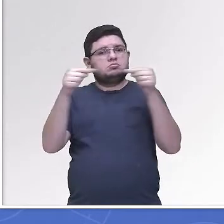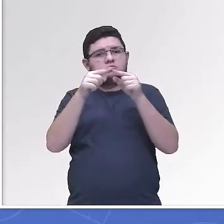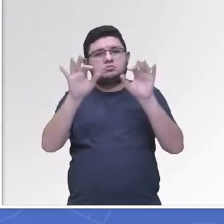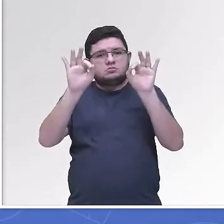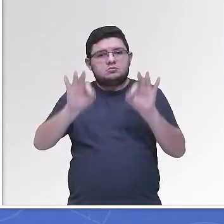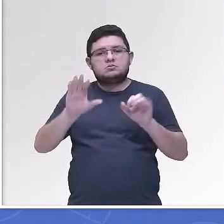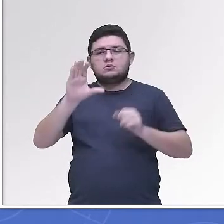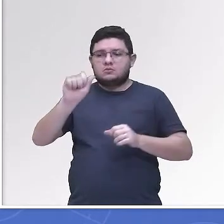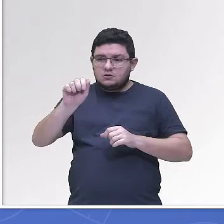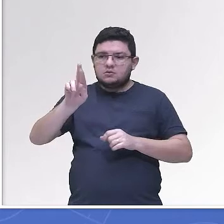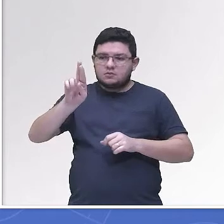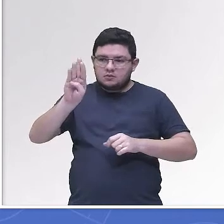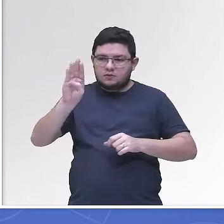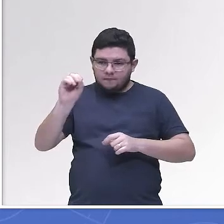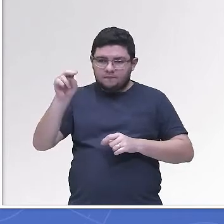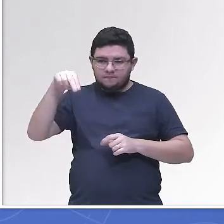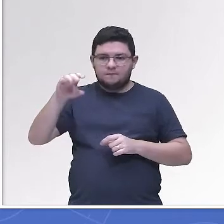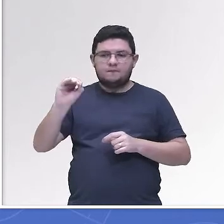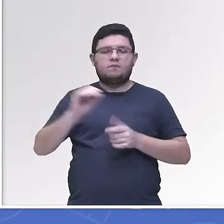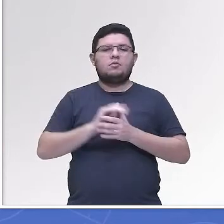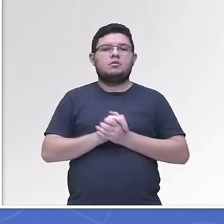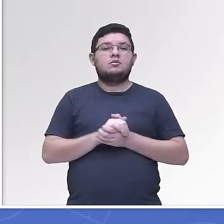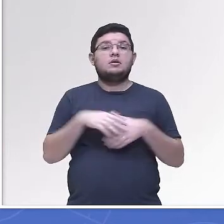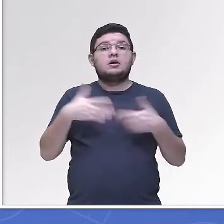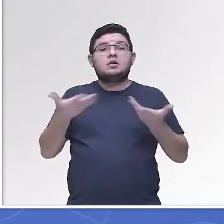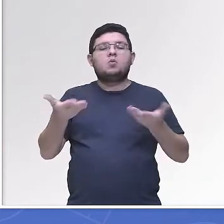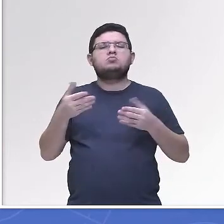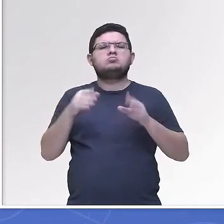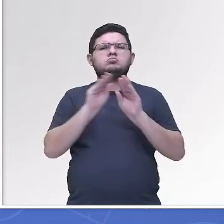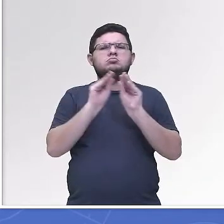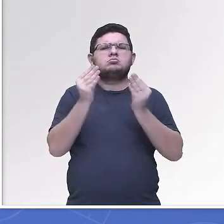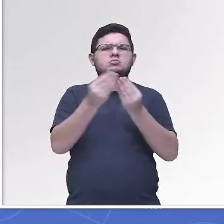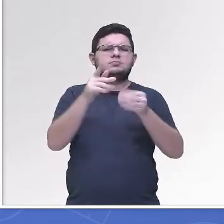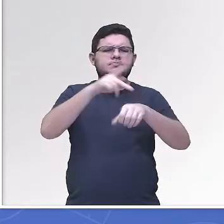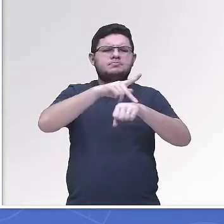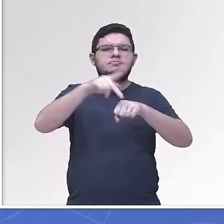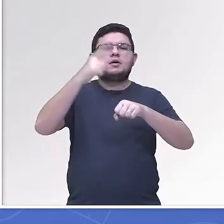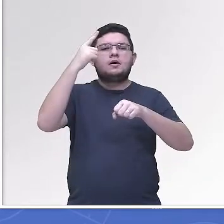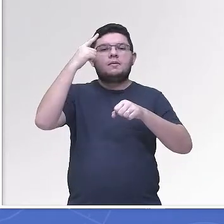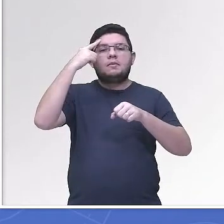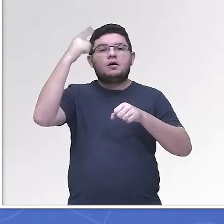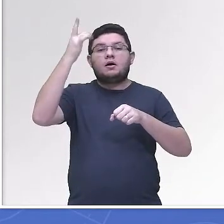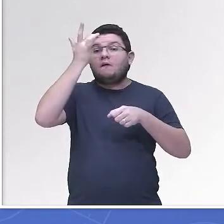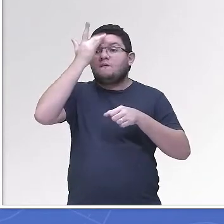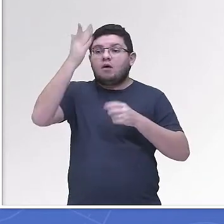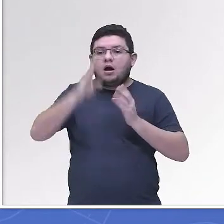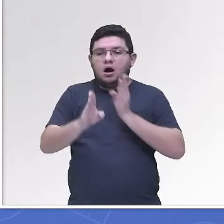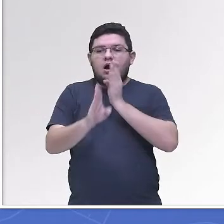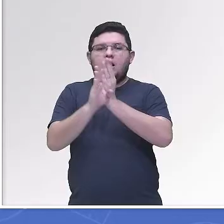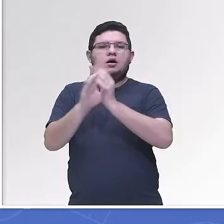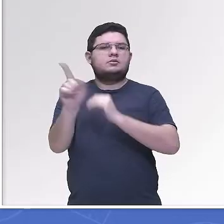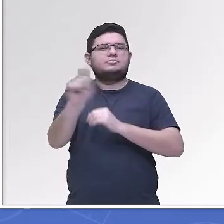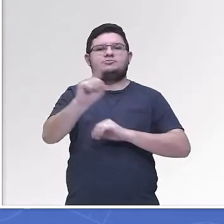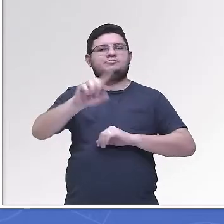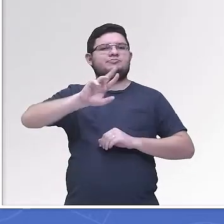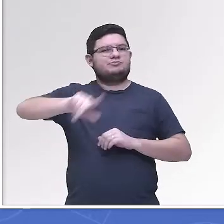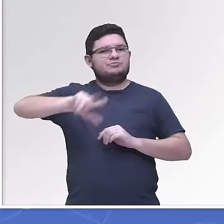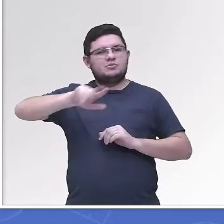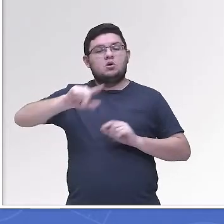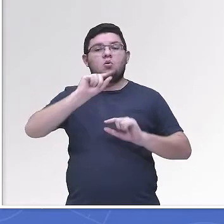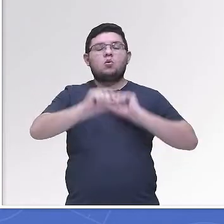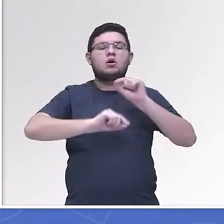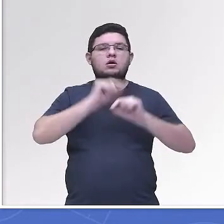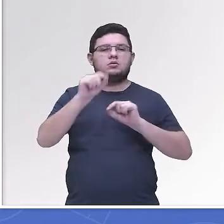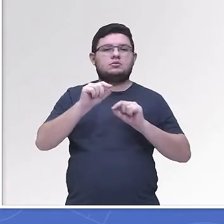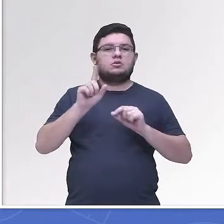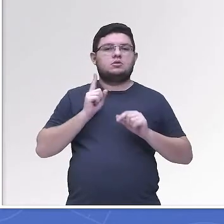puras, elas não são tão fáceis de serem encontradas na natureza. Na maioria das vezes, a gente só encontra mais